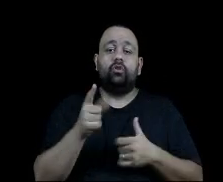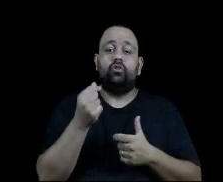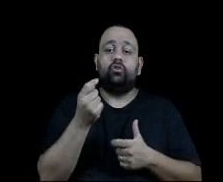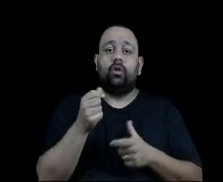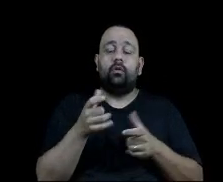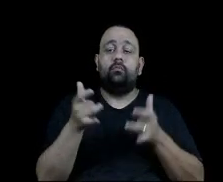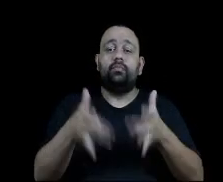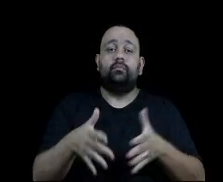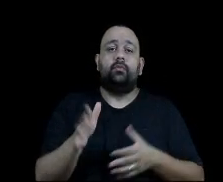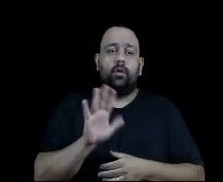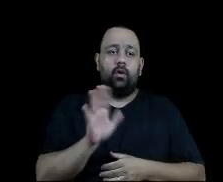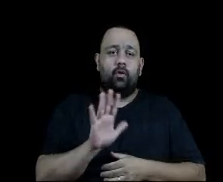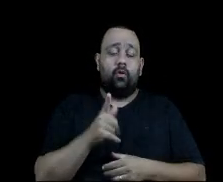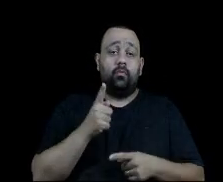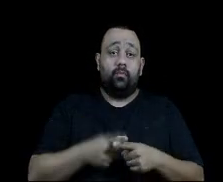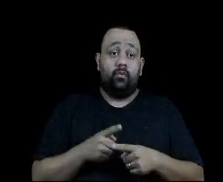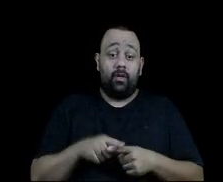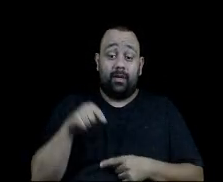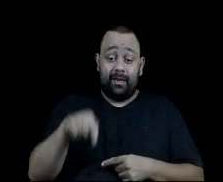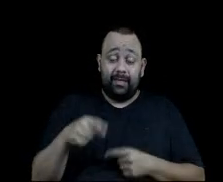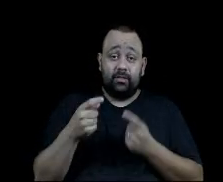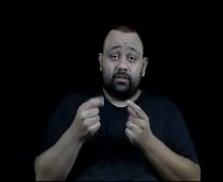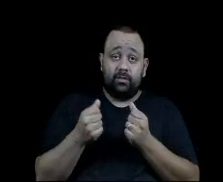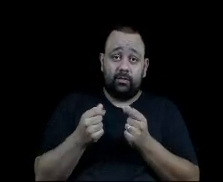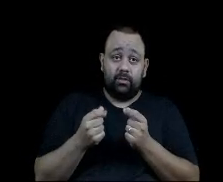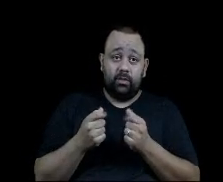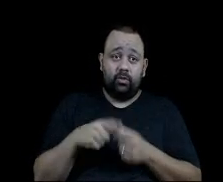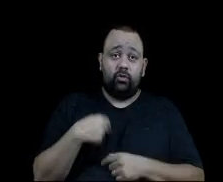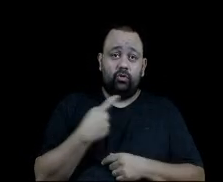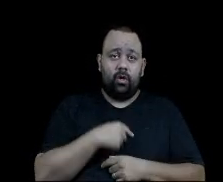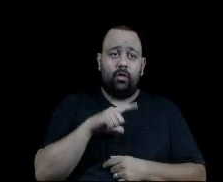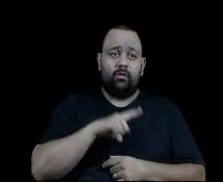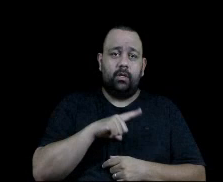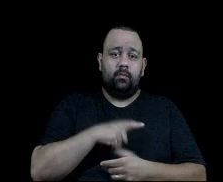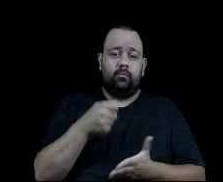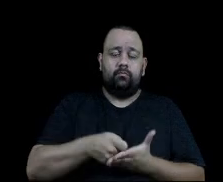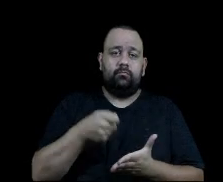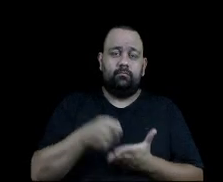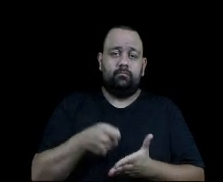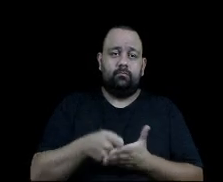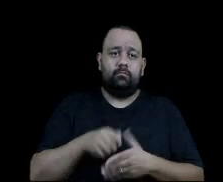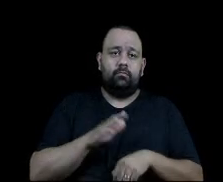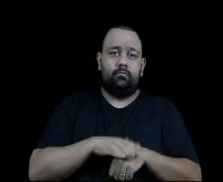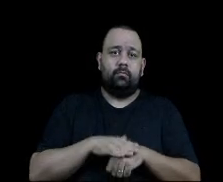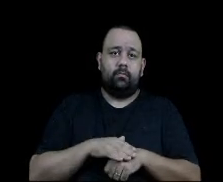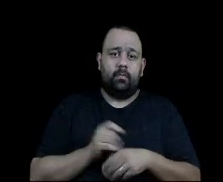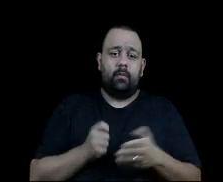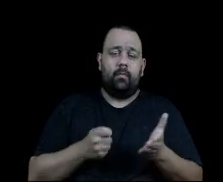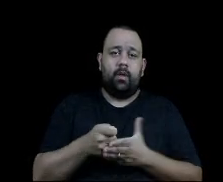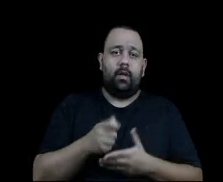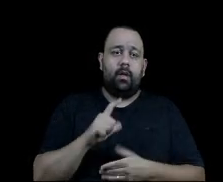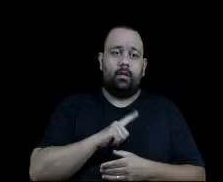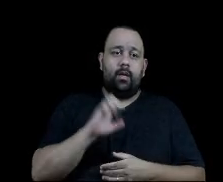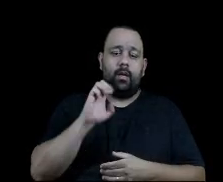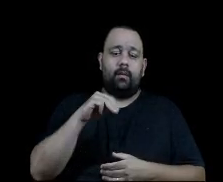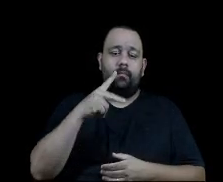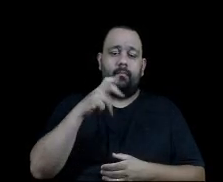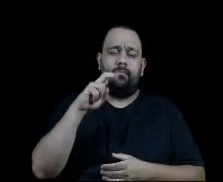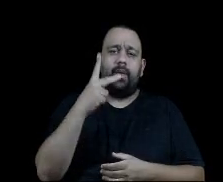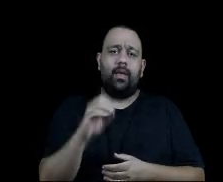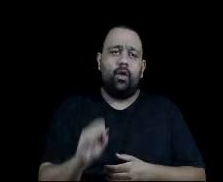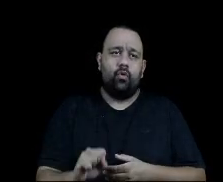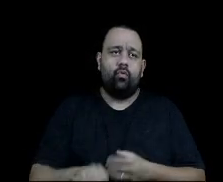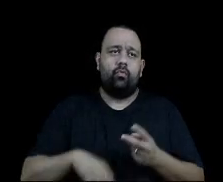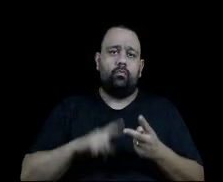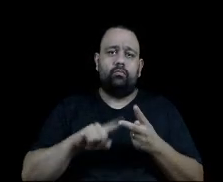a gente não diz que é o dinheiro disponível, porque deste recurso, a gente ainda tem muitas obrigações a pagar. A gente